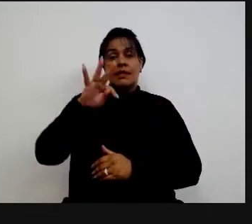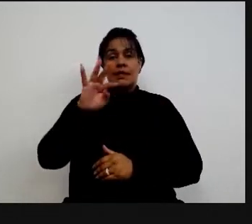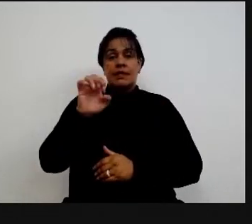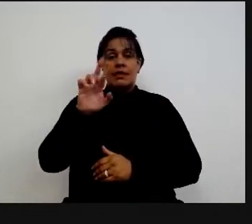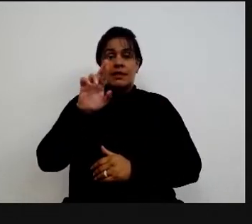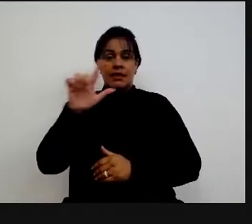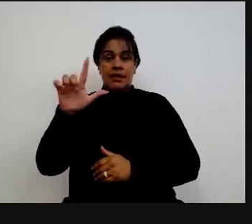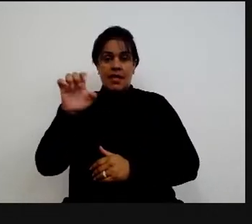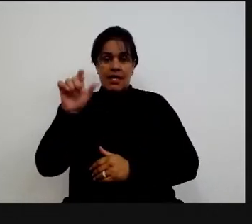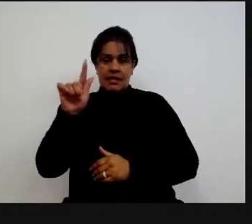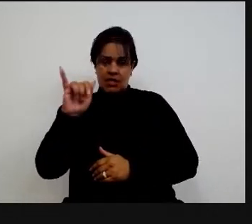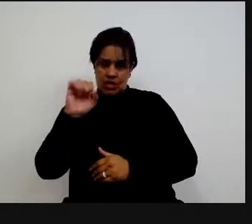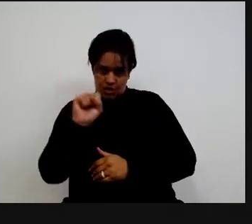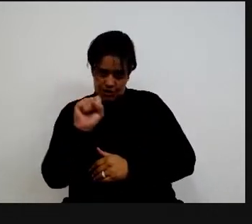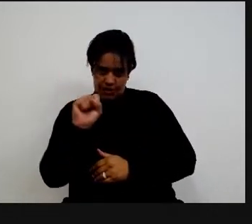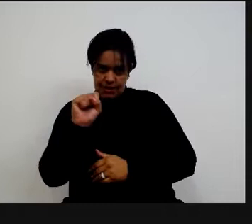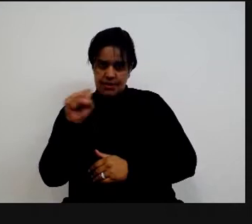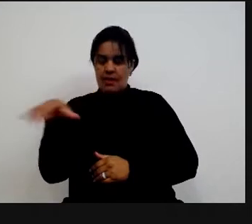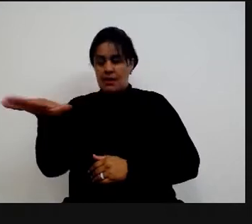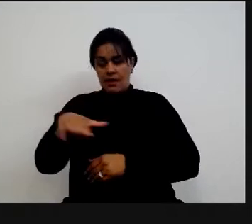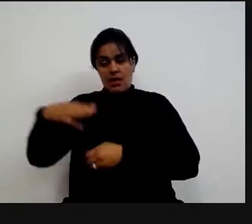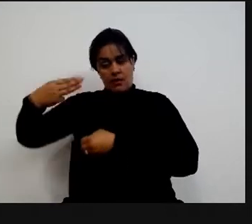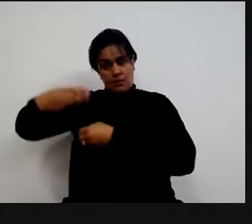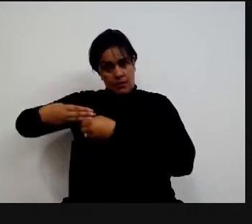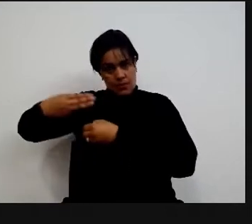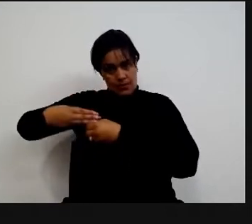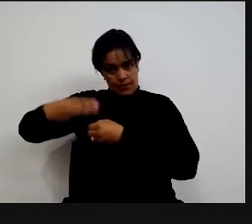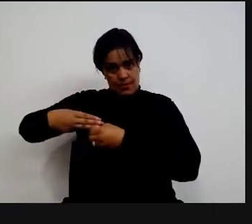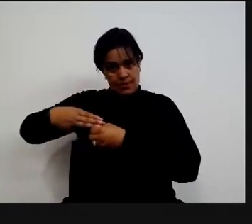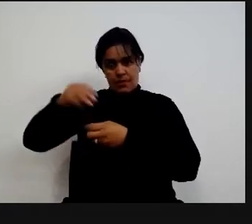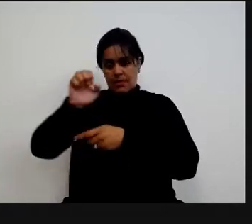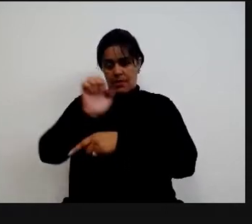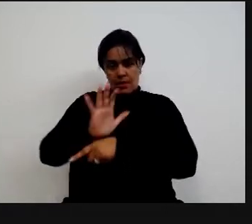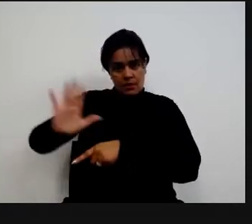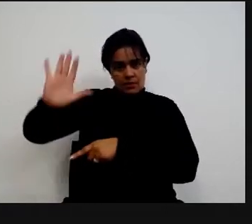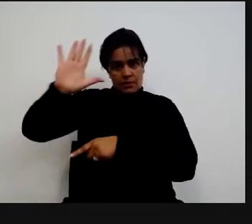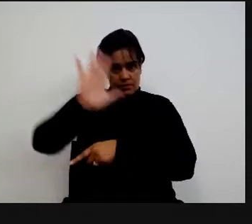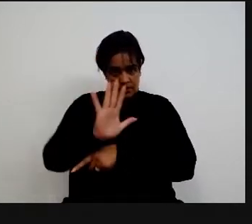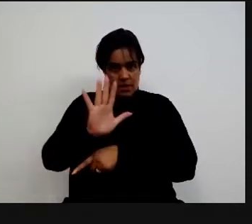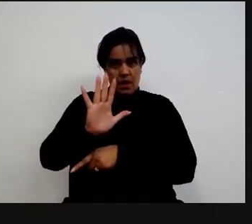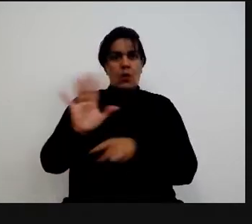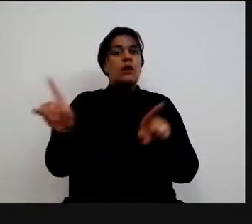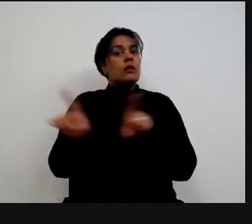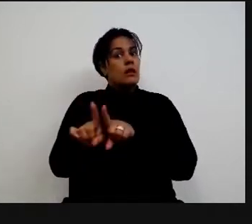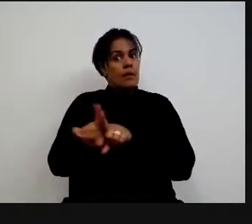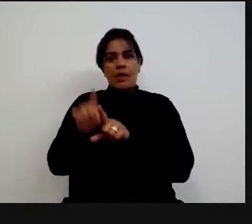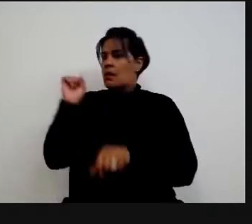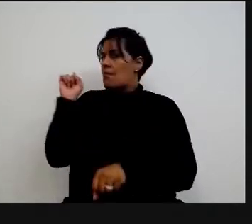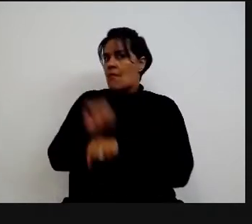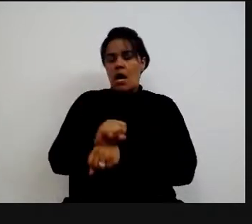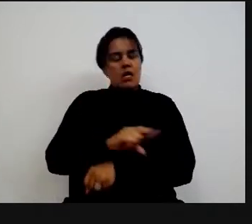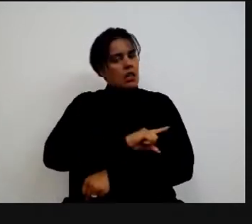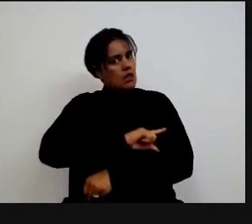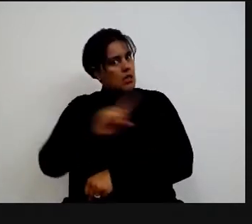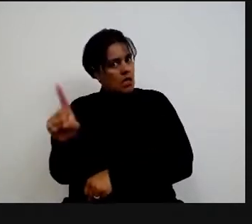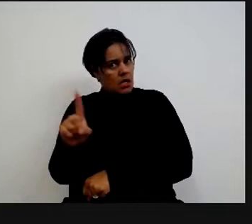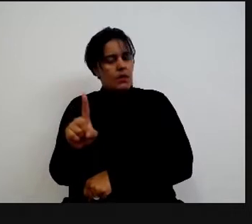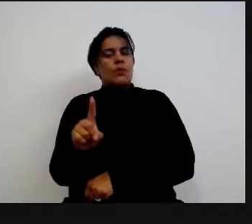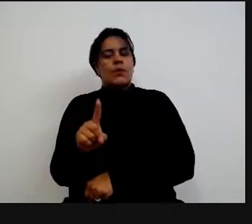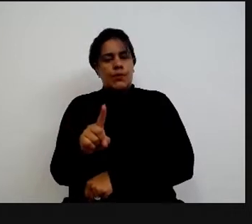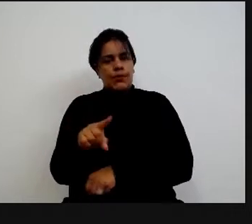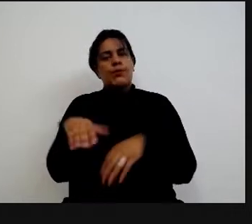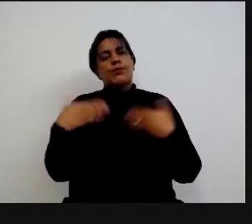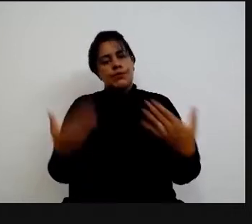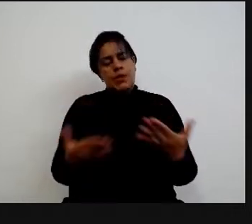ao legislativo municipal e estadual e municipal, e também não podia parar com as atividades. Então,